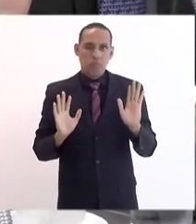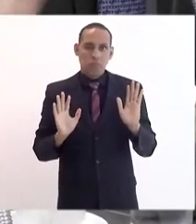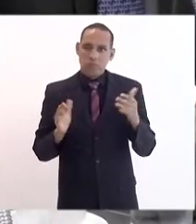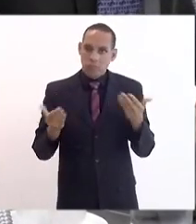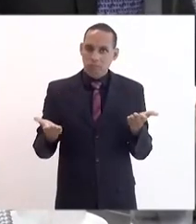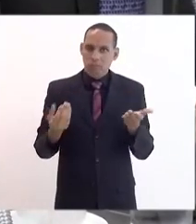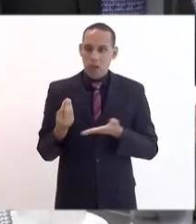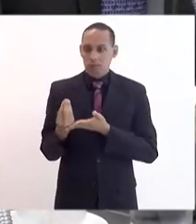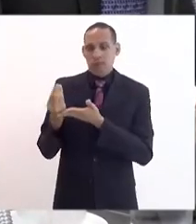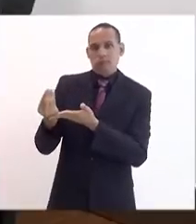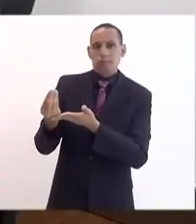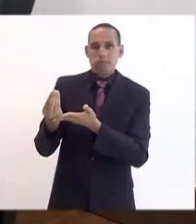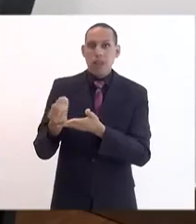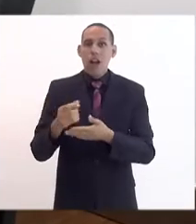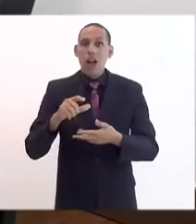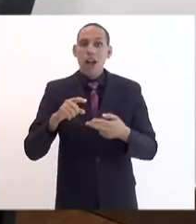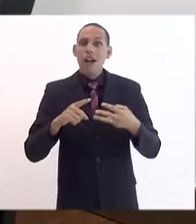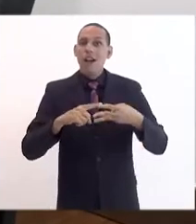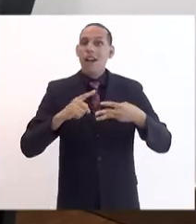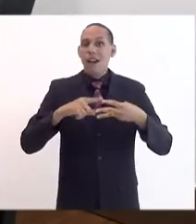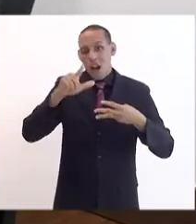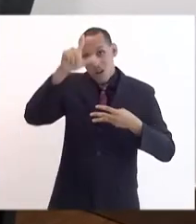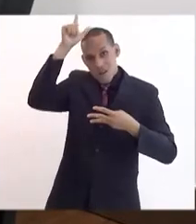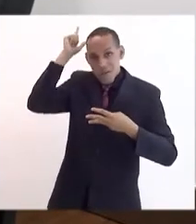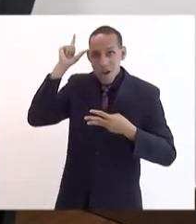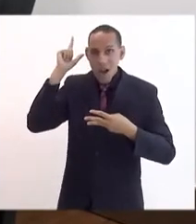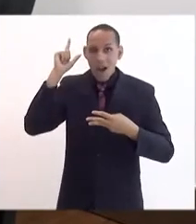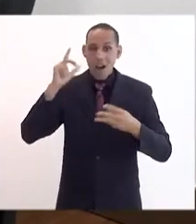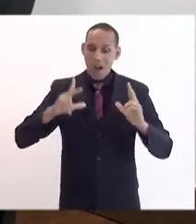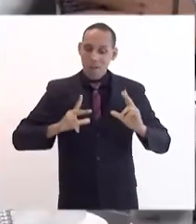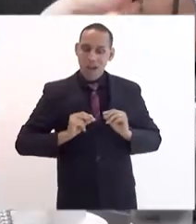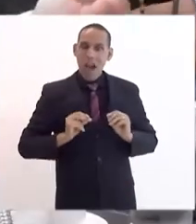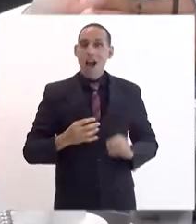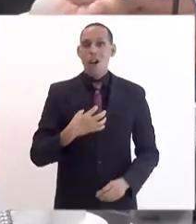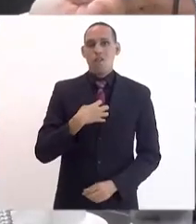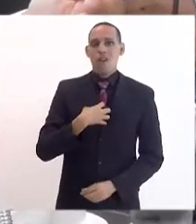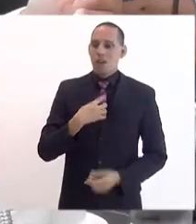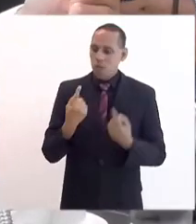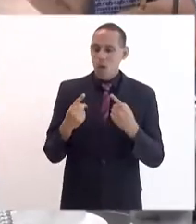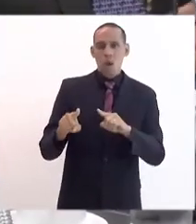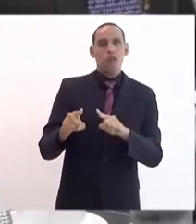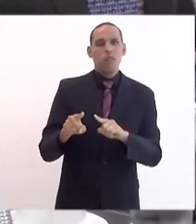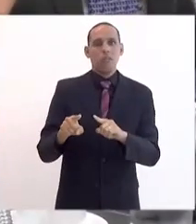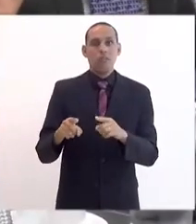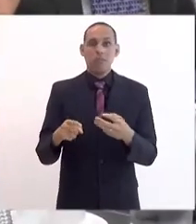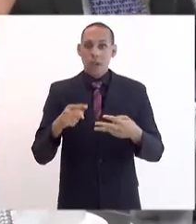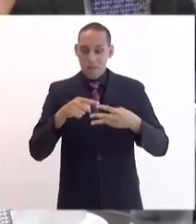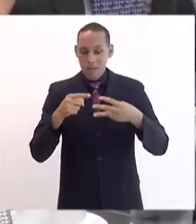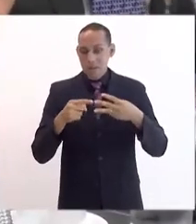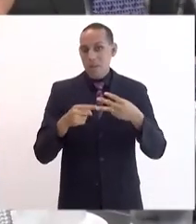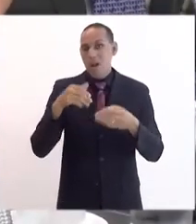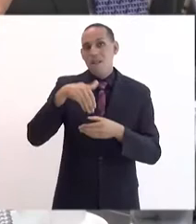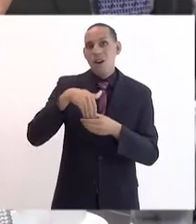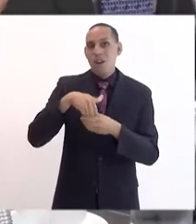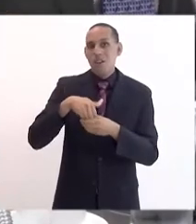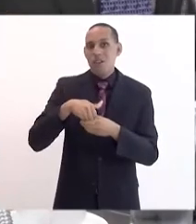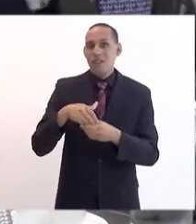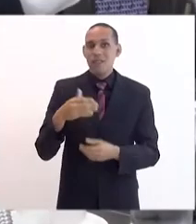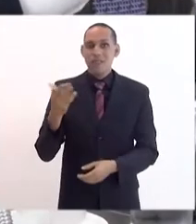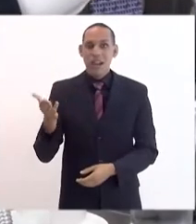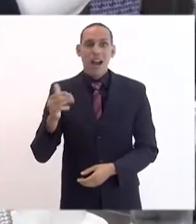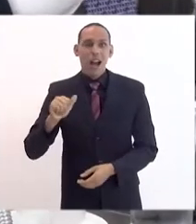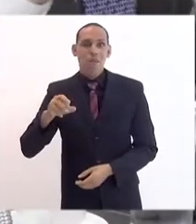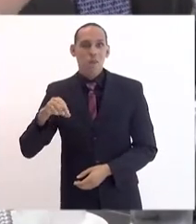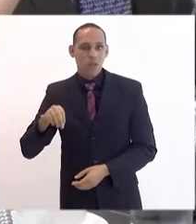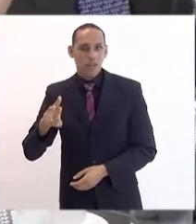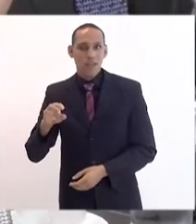devolvo. O deputado Luiz Paulo está dando voto na forma e no mérito. Sou contrário às emendas. Então temos três votos. O do Rodrigo, na verdade, é como o meu. É igual ao do